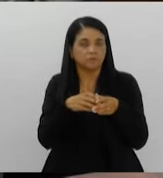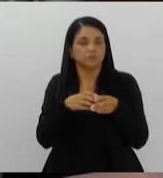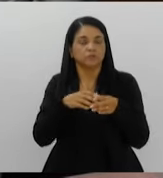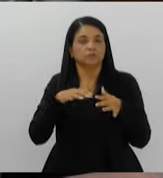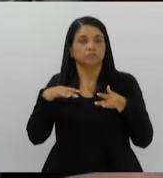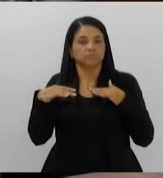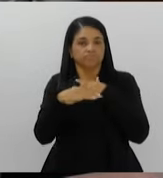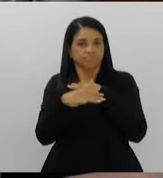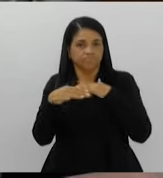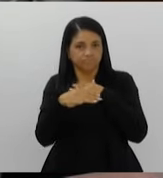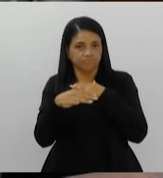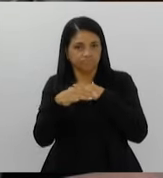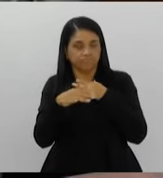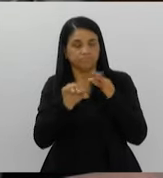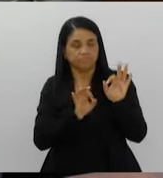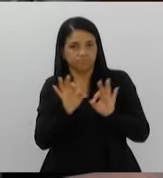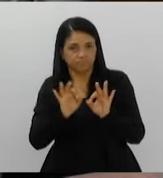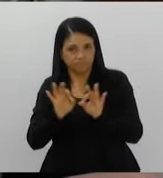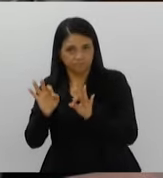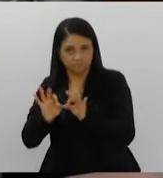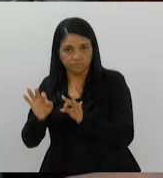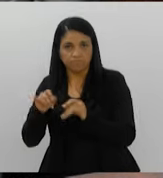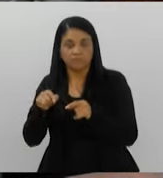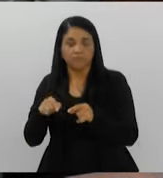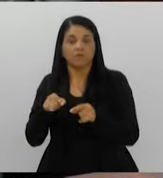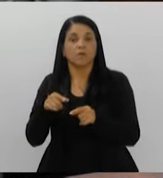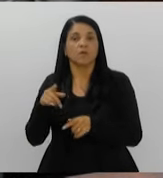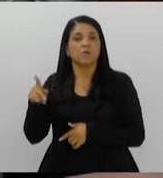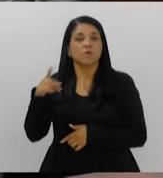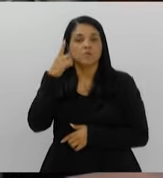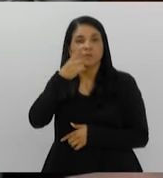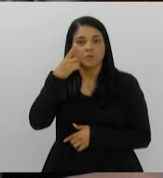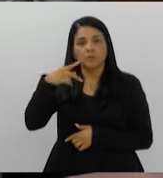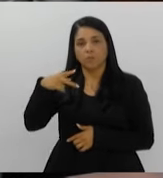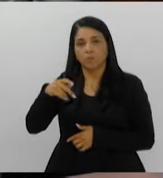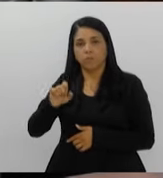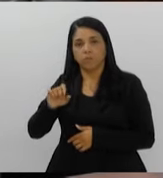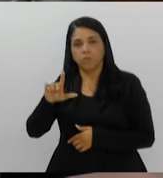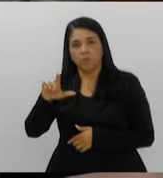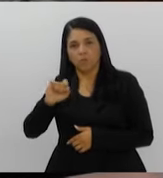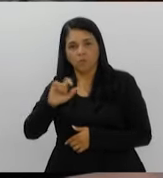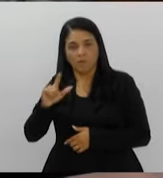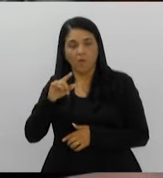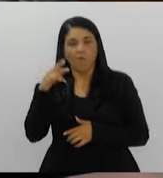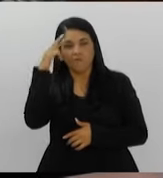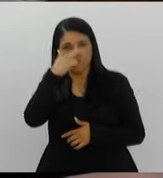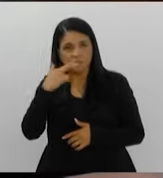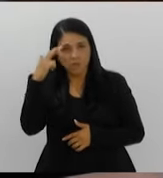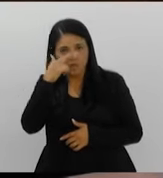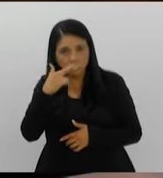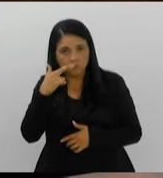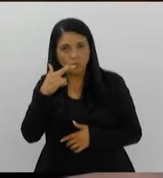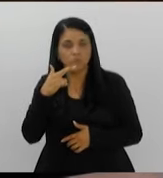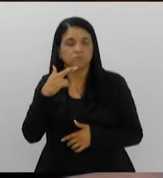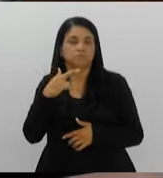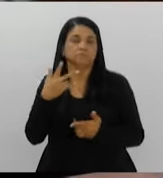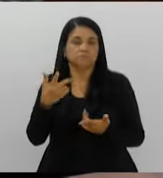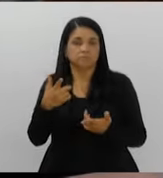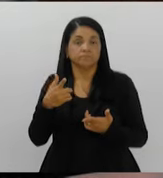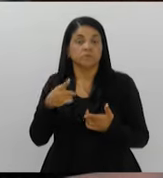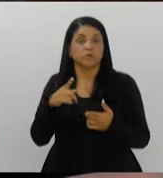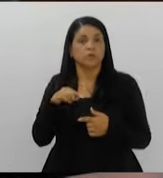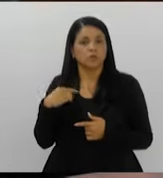e do mandato do deputado Felipe Pobel, o deputado que mais fiscalizou na história do parlamento. Nós nos deparamos,